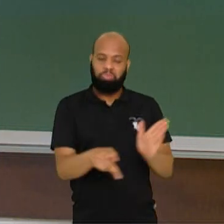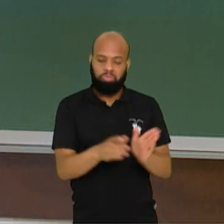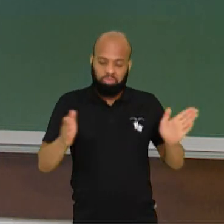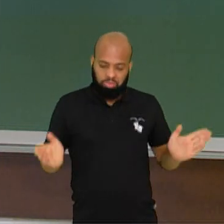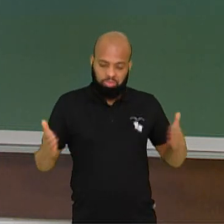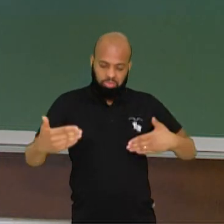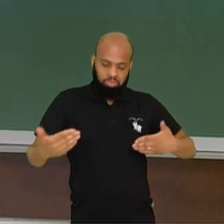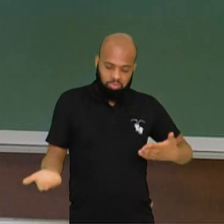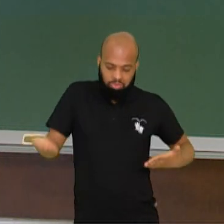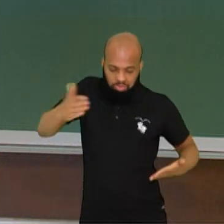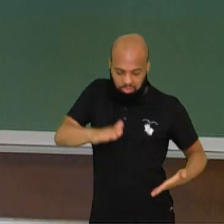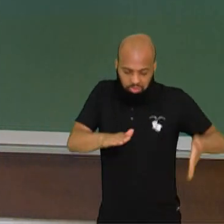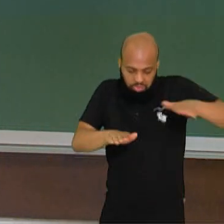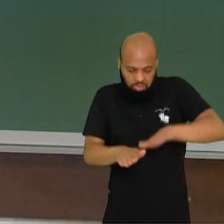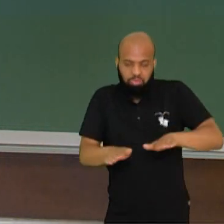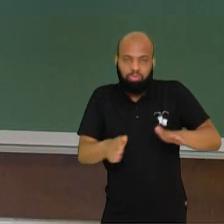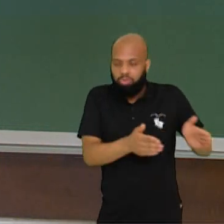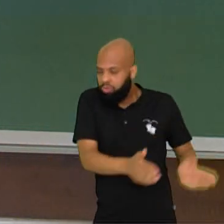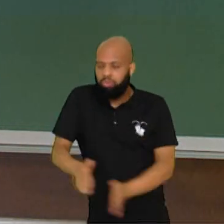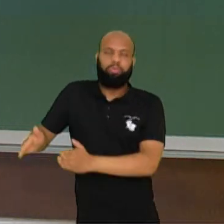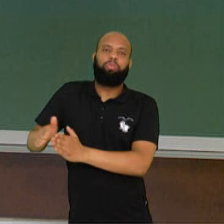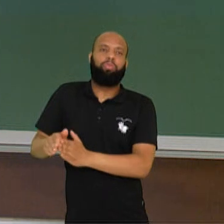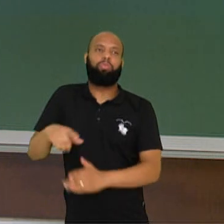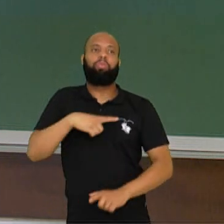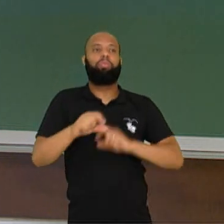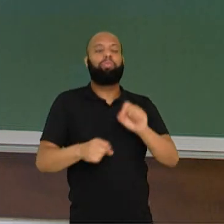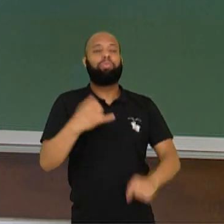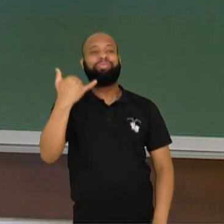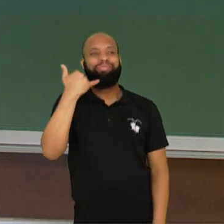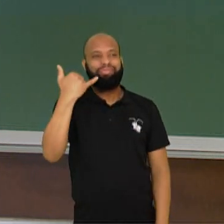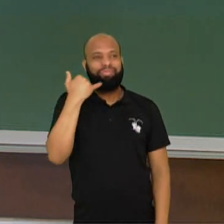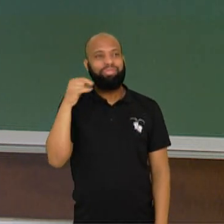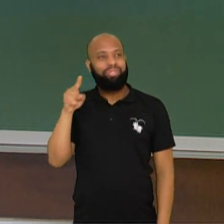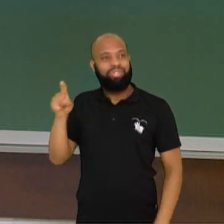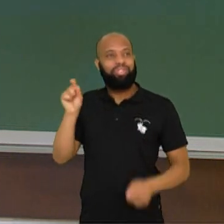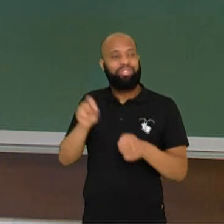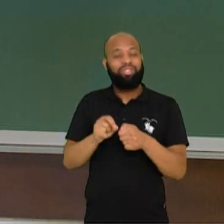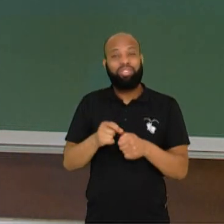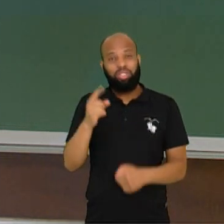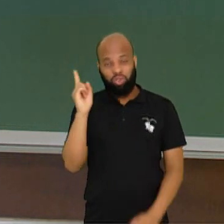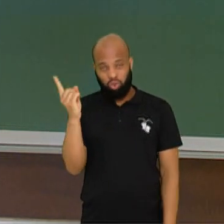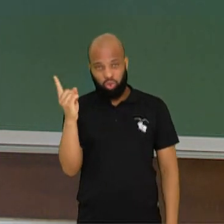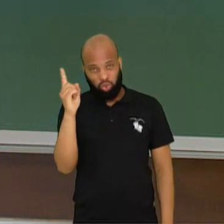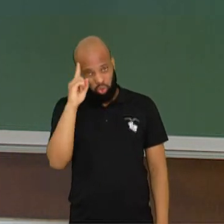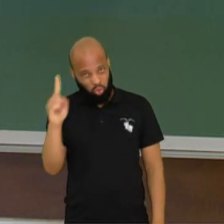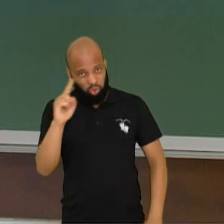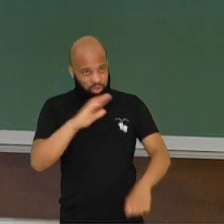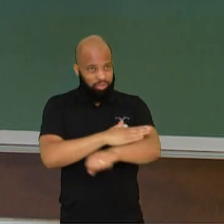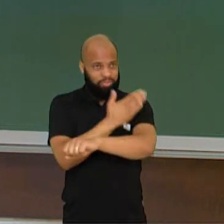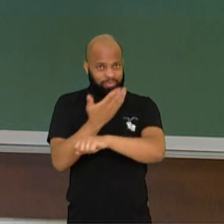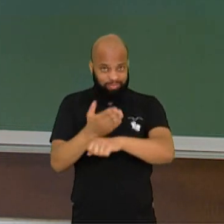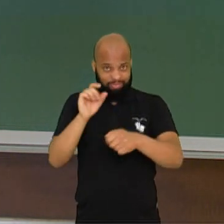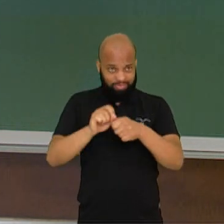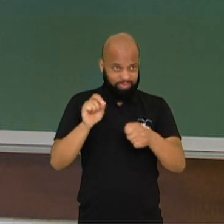conseguiria produzir esse objeto. Em média, o celular que Zé passa o dia inteiro embalando custa